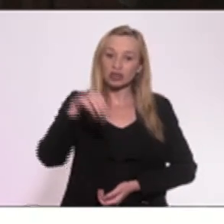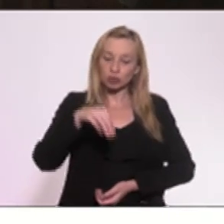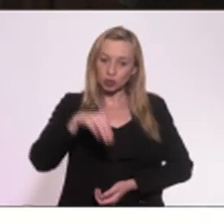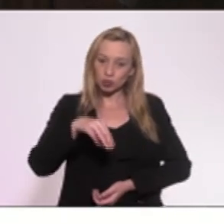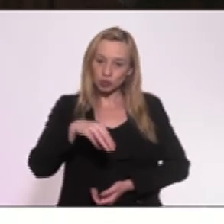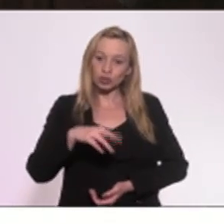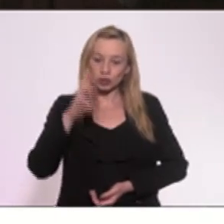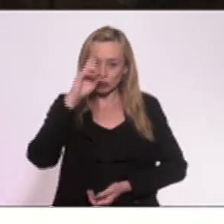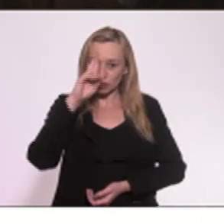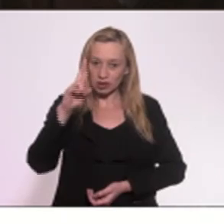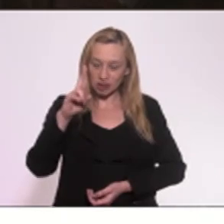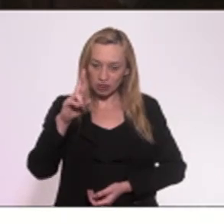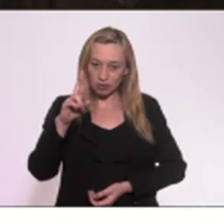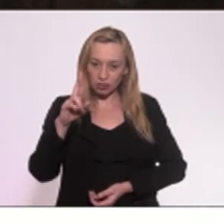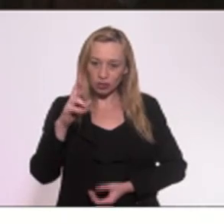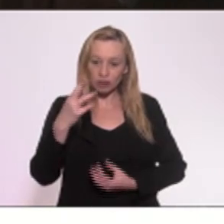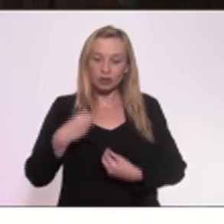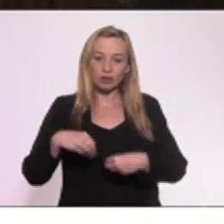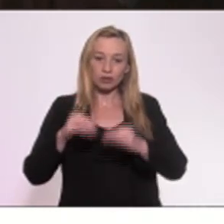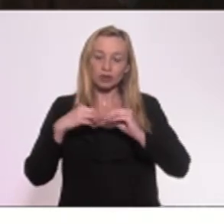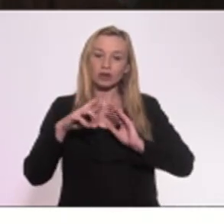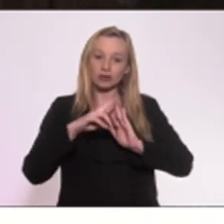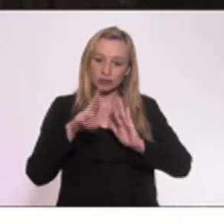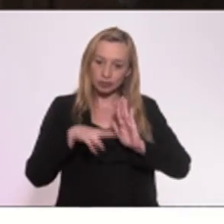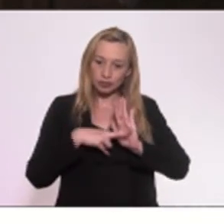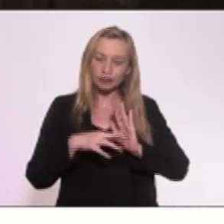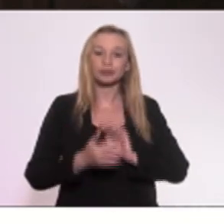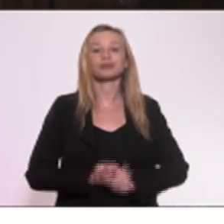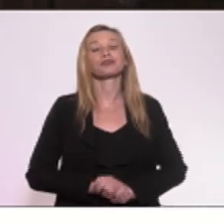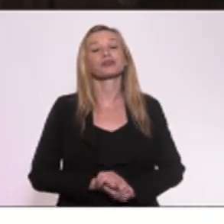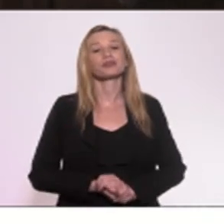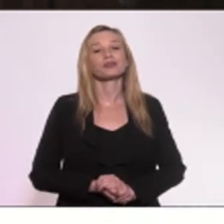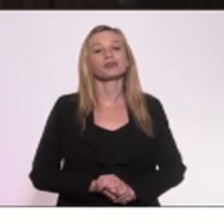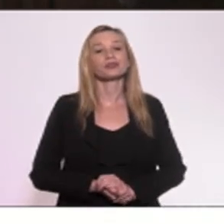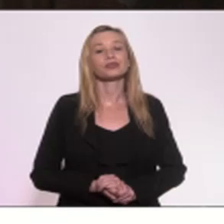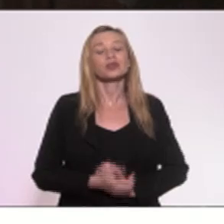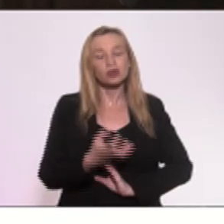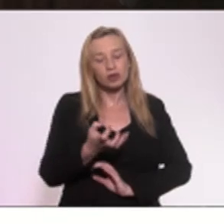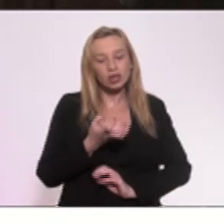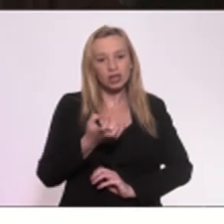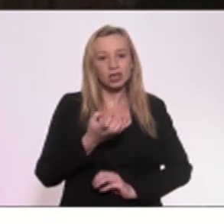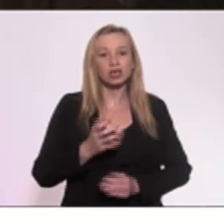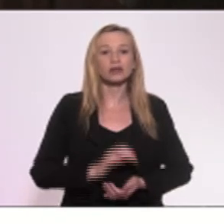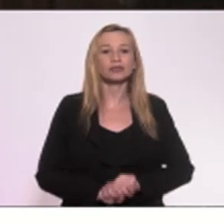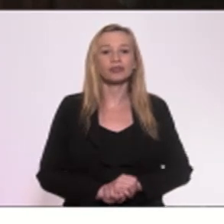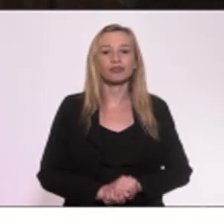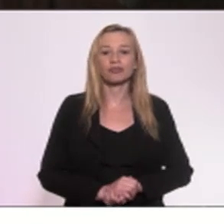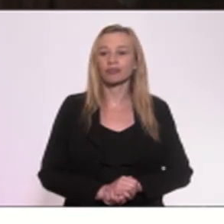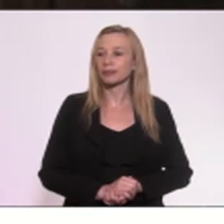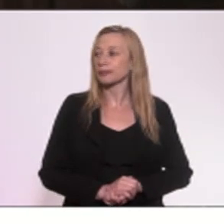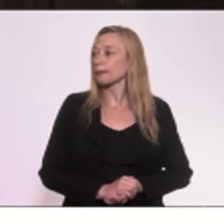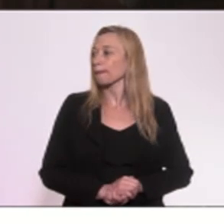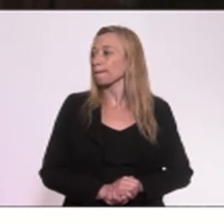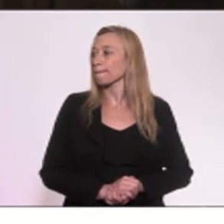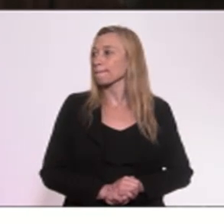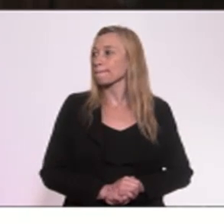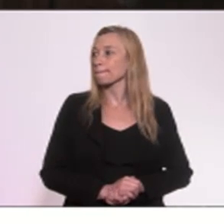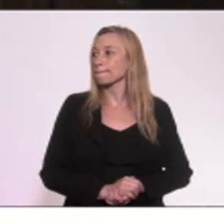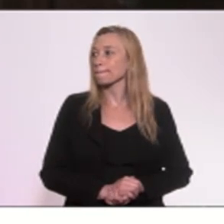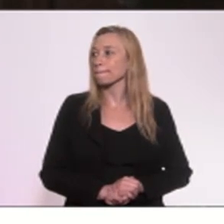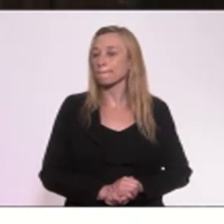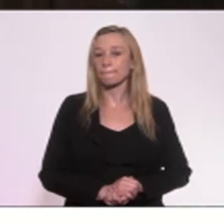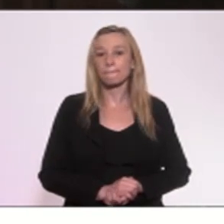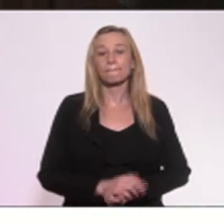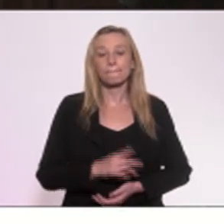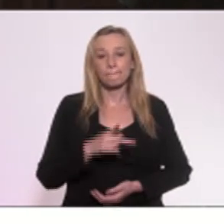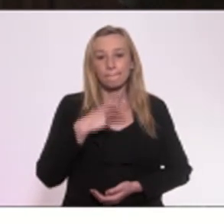Vossa Excelência regimentalmente me concedeu, eu queria deixar aqui assinalada a